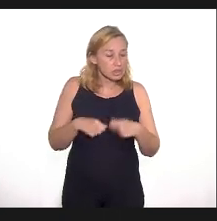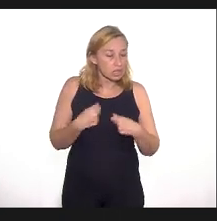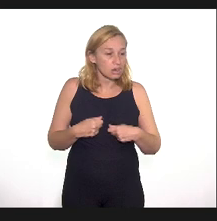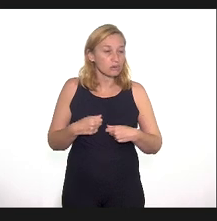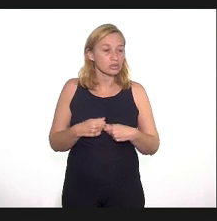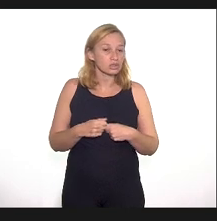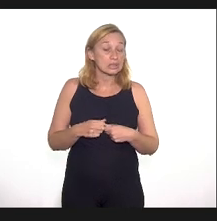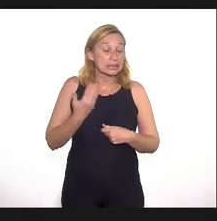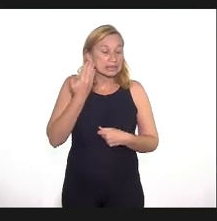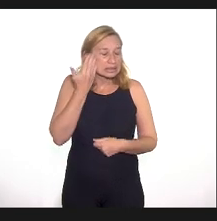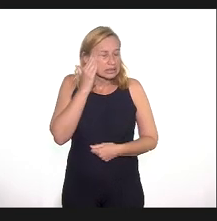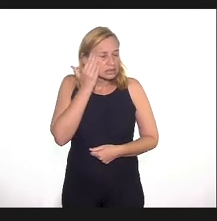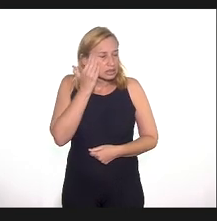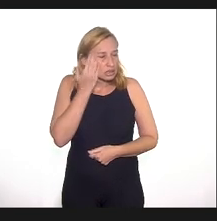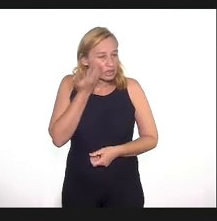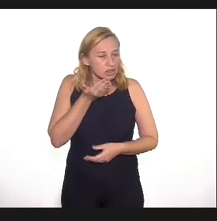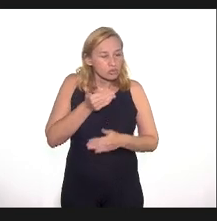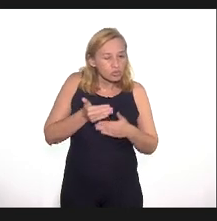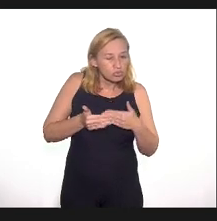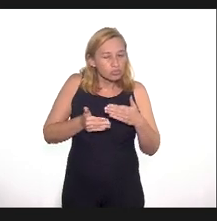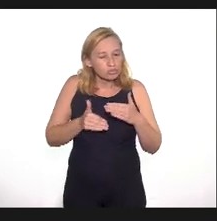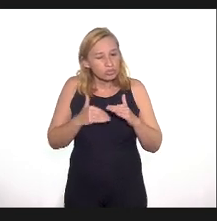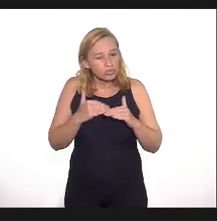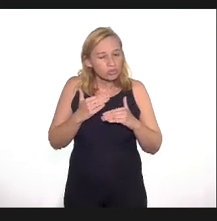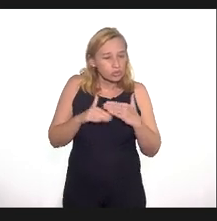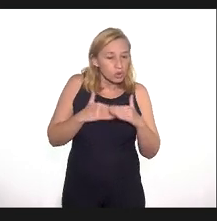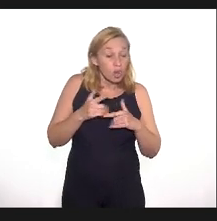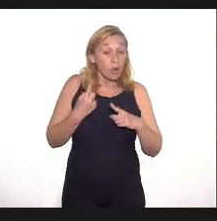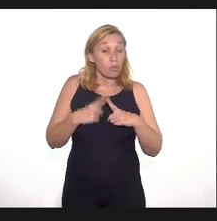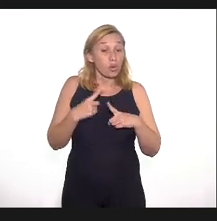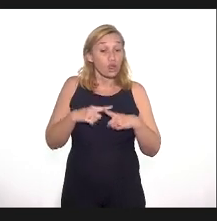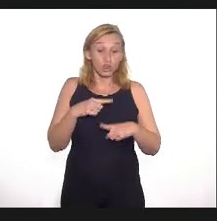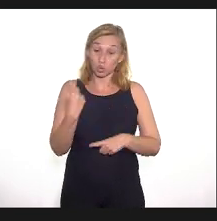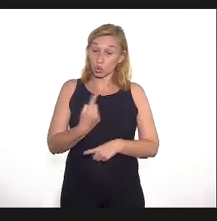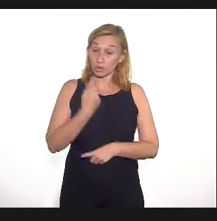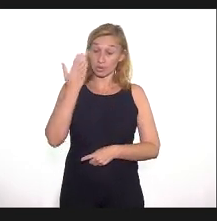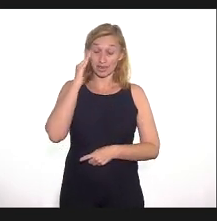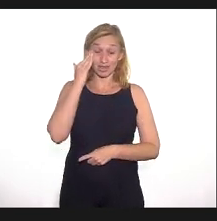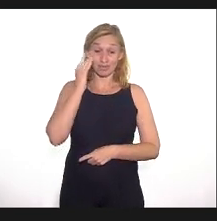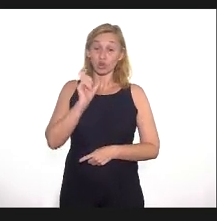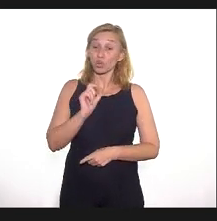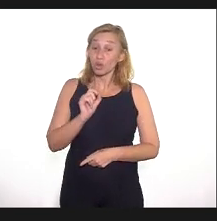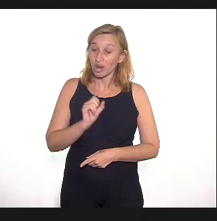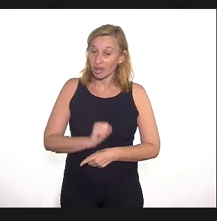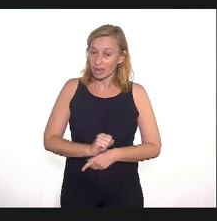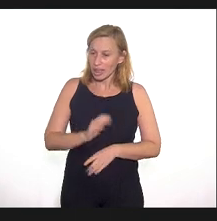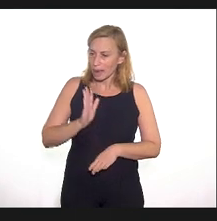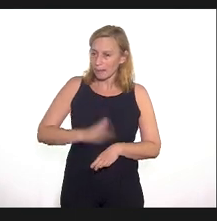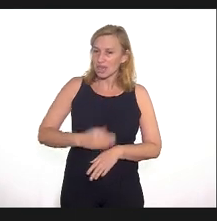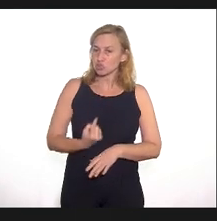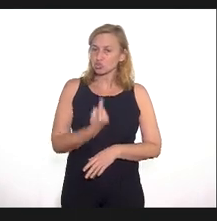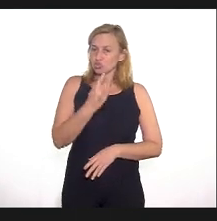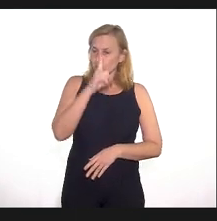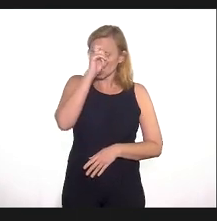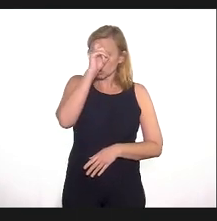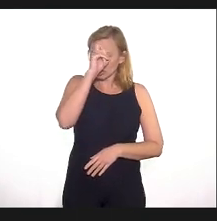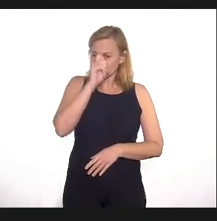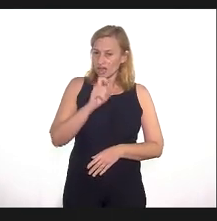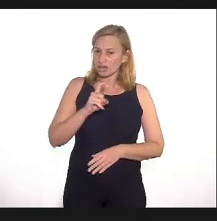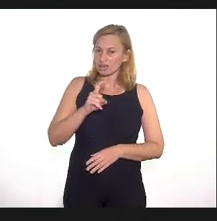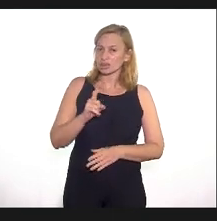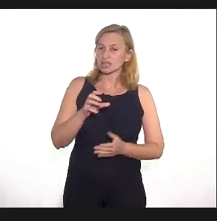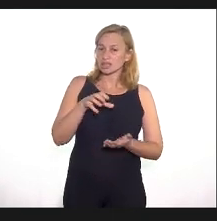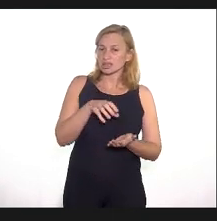estar entendendo esse processo, porque, no nosso entendimento, é mais um hospital da